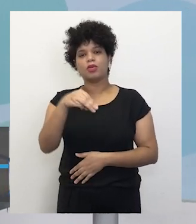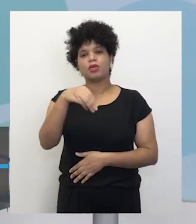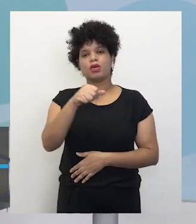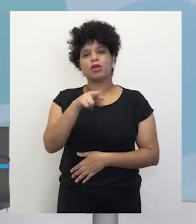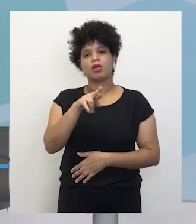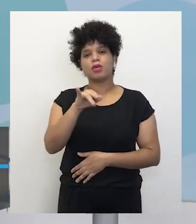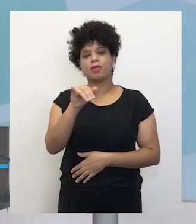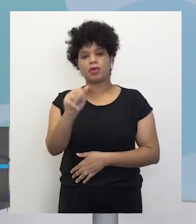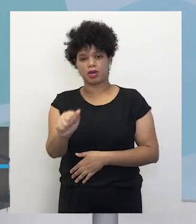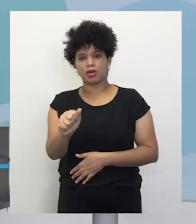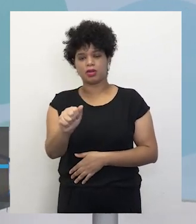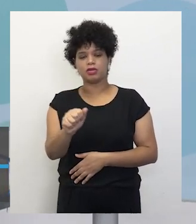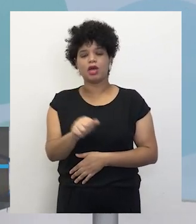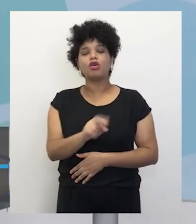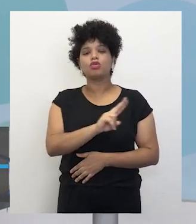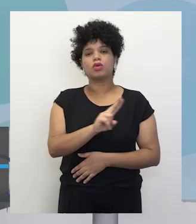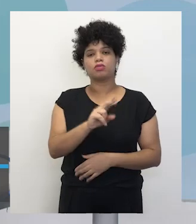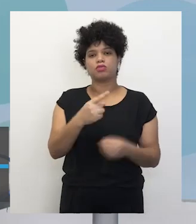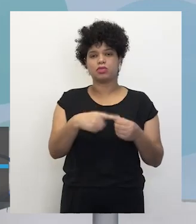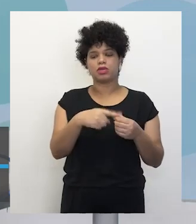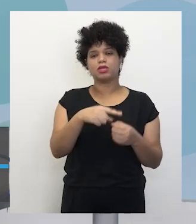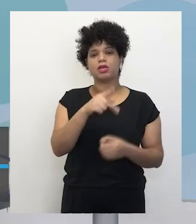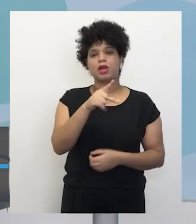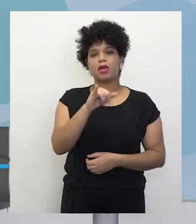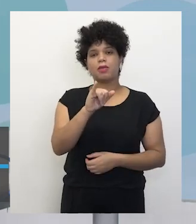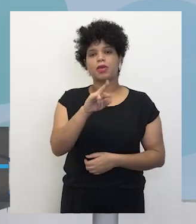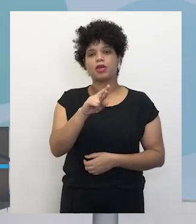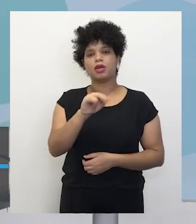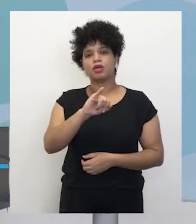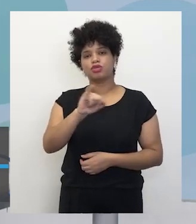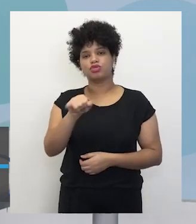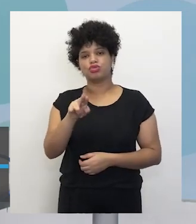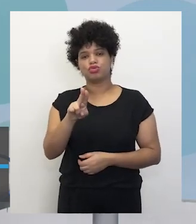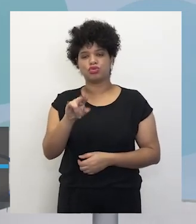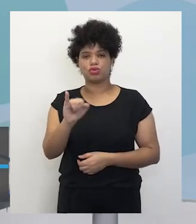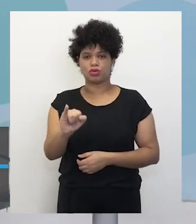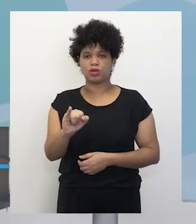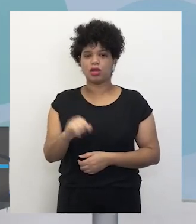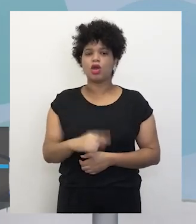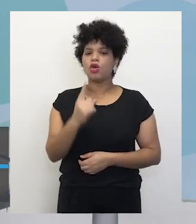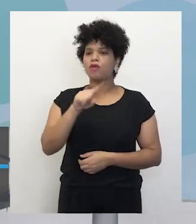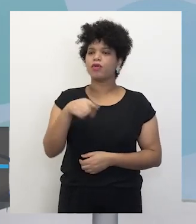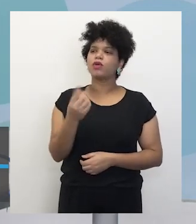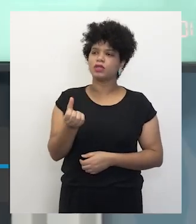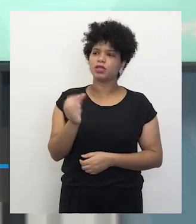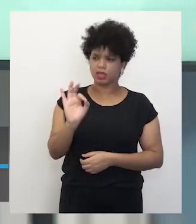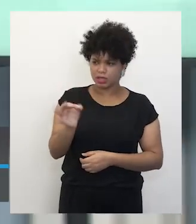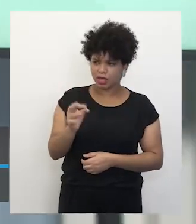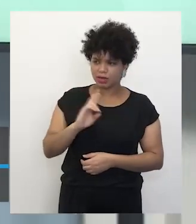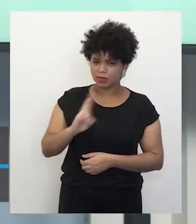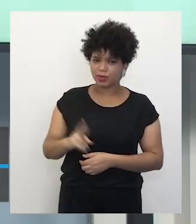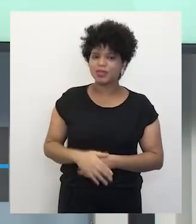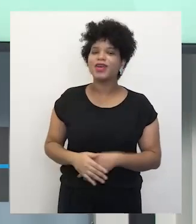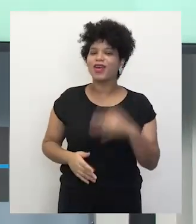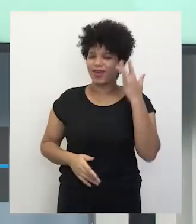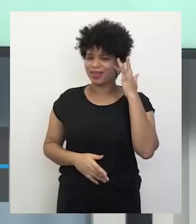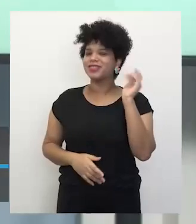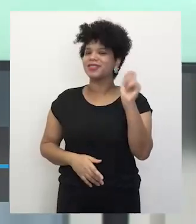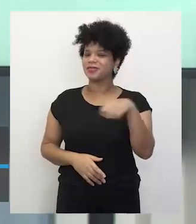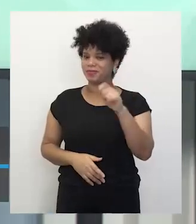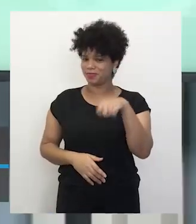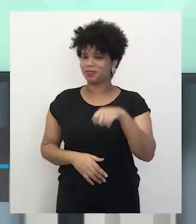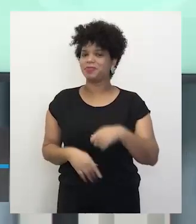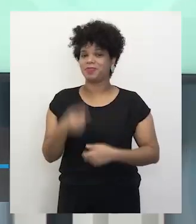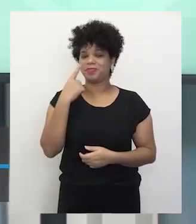de Pirajuí, que a resposta também é 1,6. Tá certo, professora, a resposta? Eu acho que tá, né? Vamos lá. Então, se a